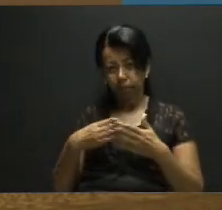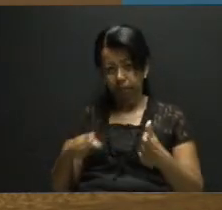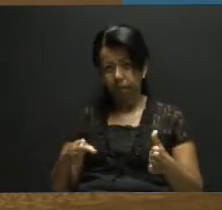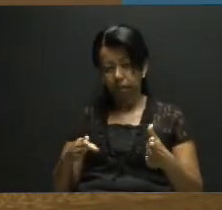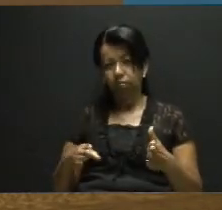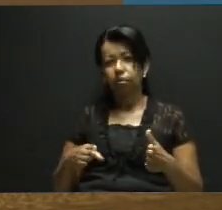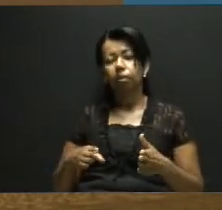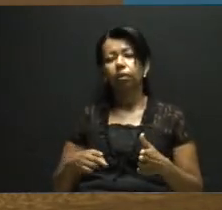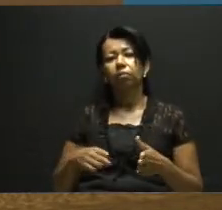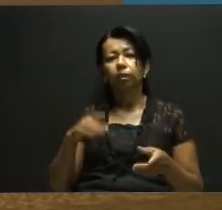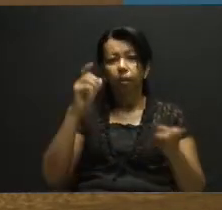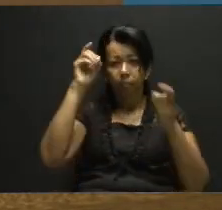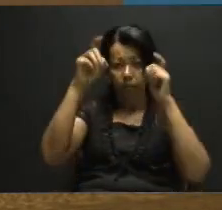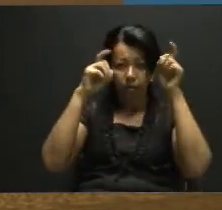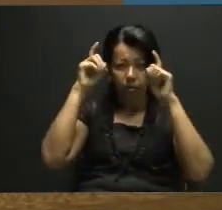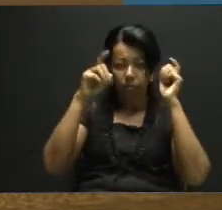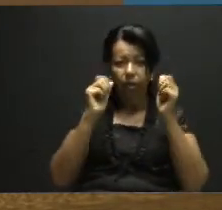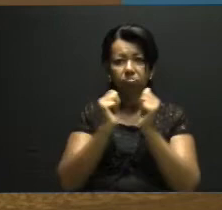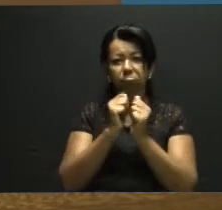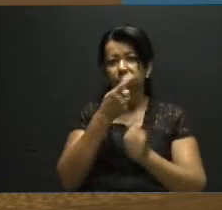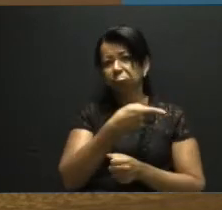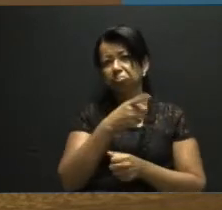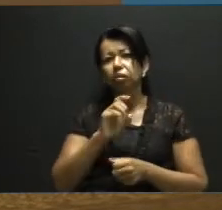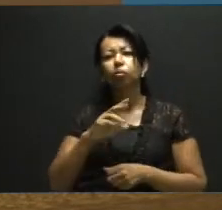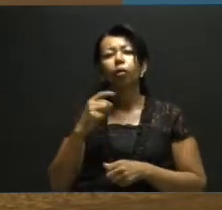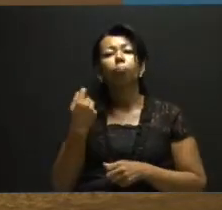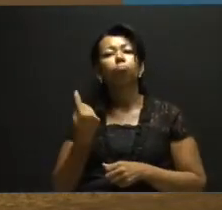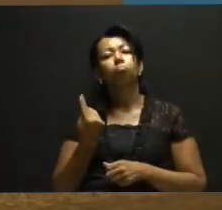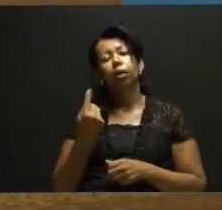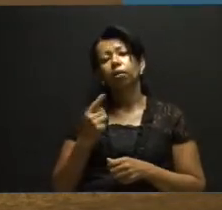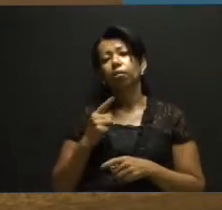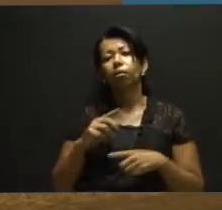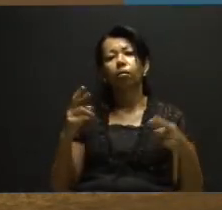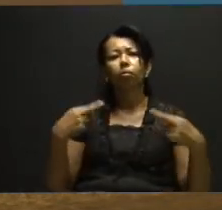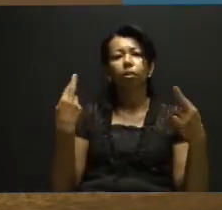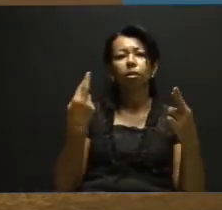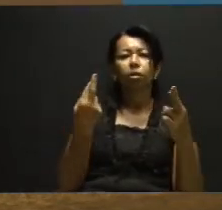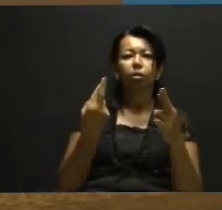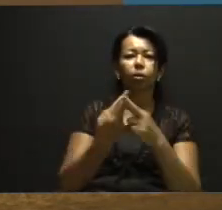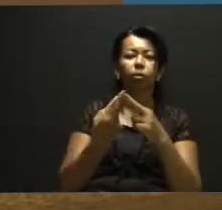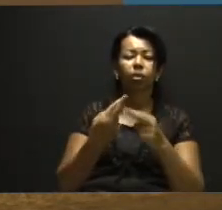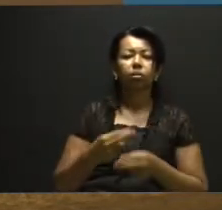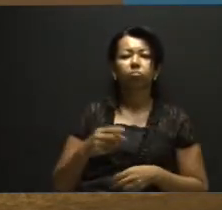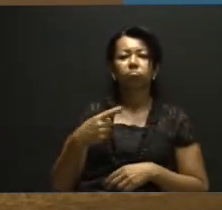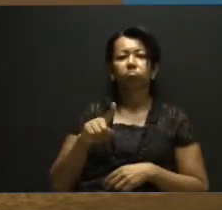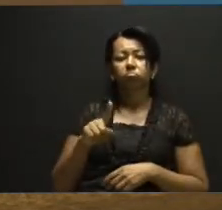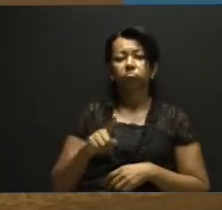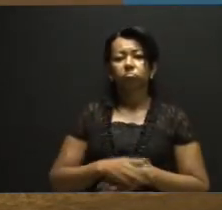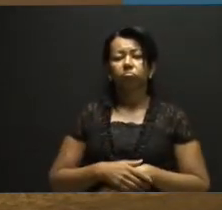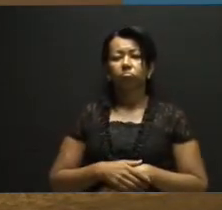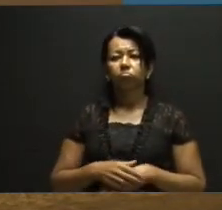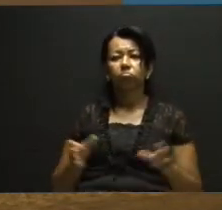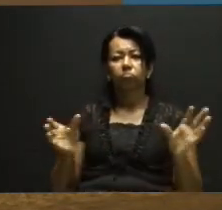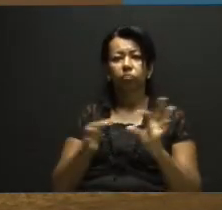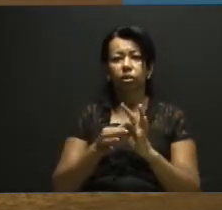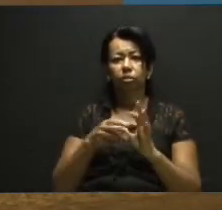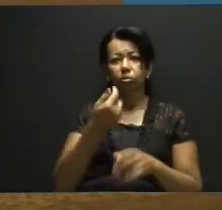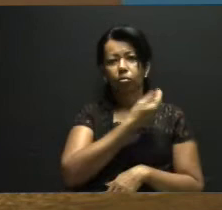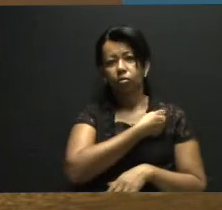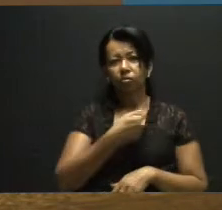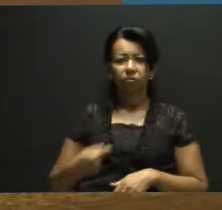estou preocupado com eles apenas reuniões apenas até alguns deles tão vinculado ao governo municipal